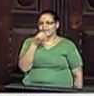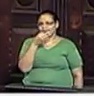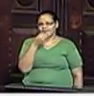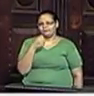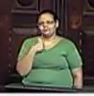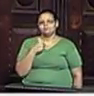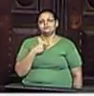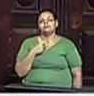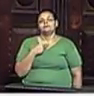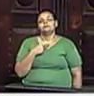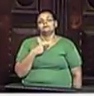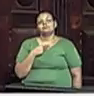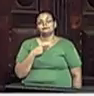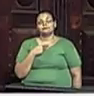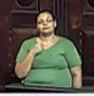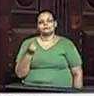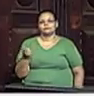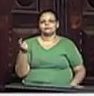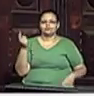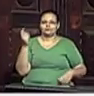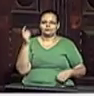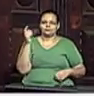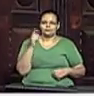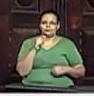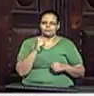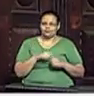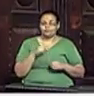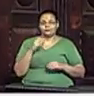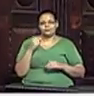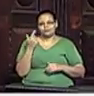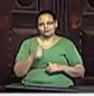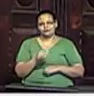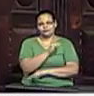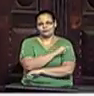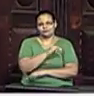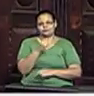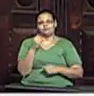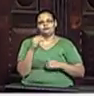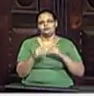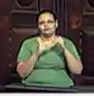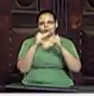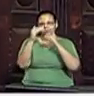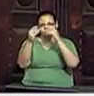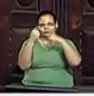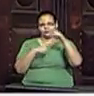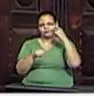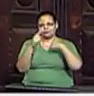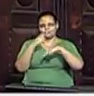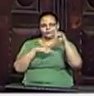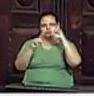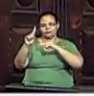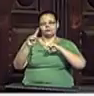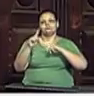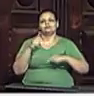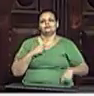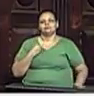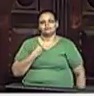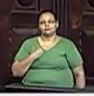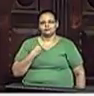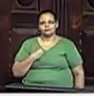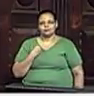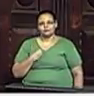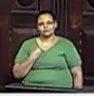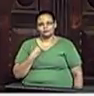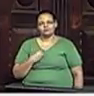opinião, na questão da retomada do crescimento do Estado do Rio de Janeiro. Eu hoje participei de um fórum na Federação